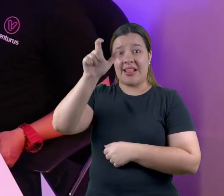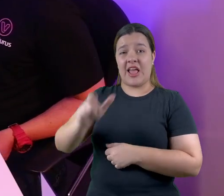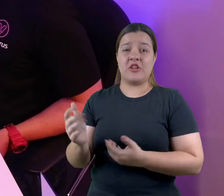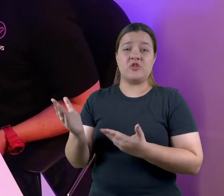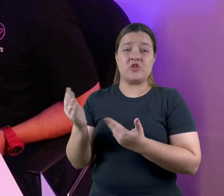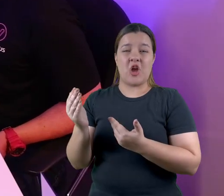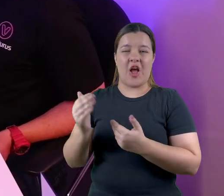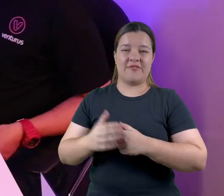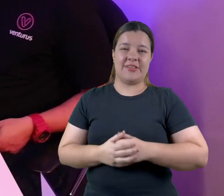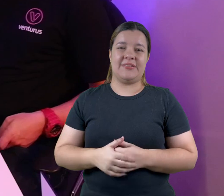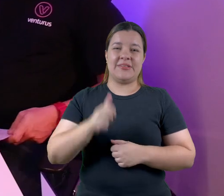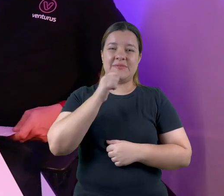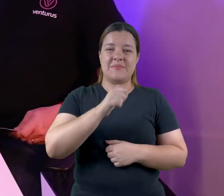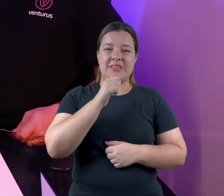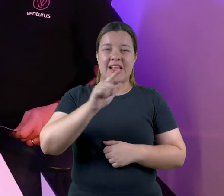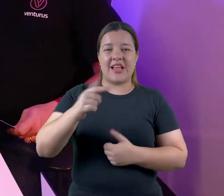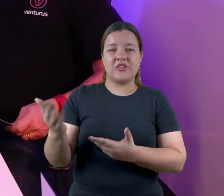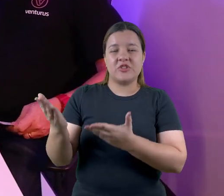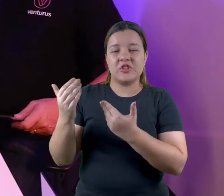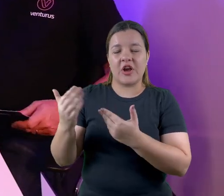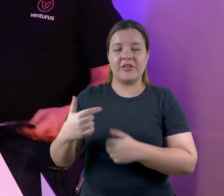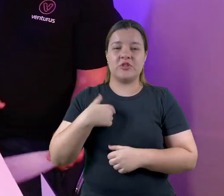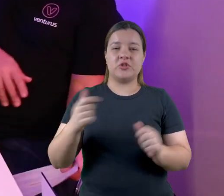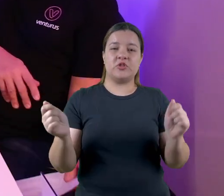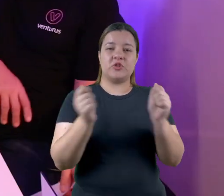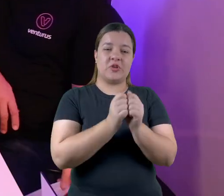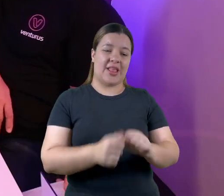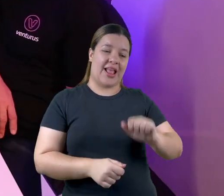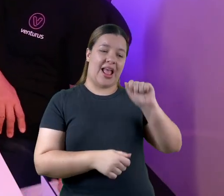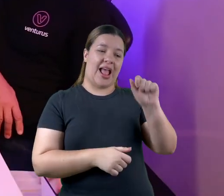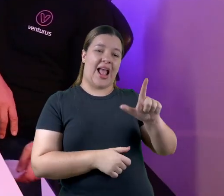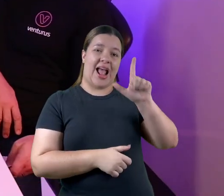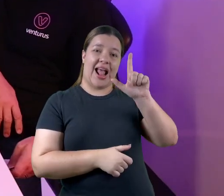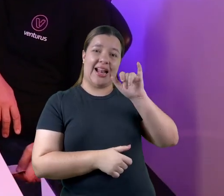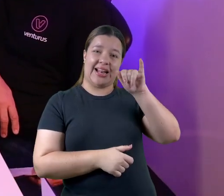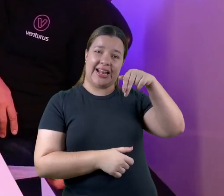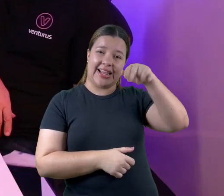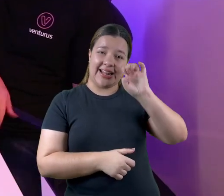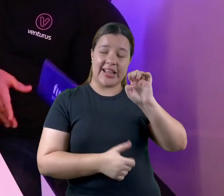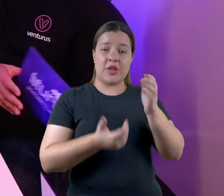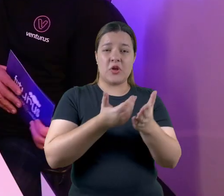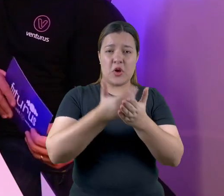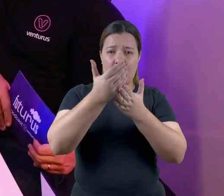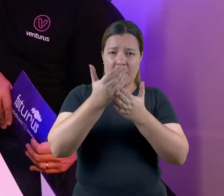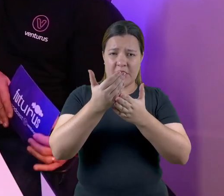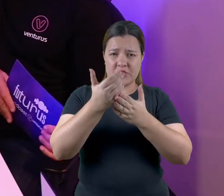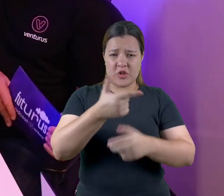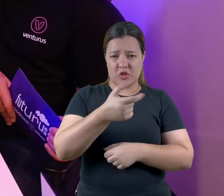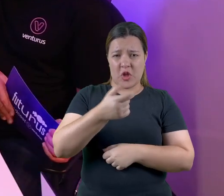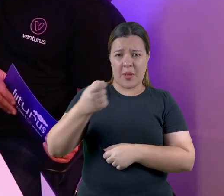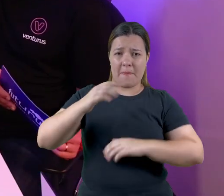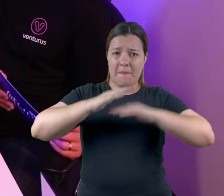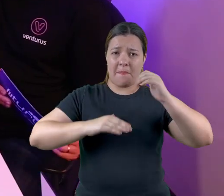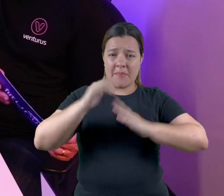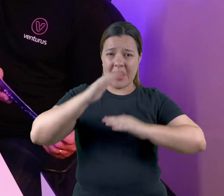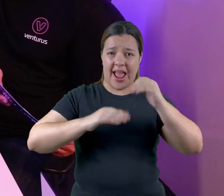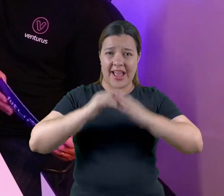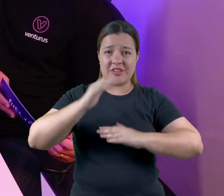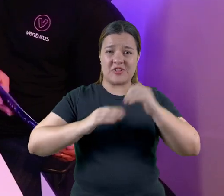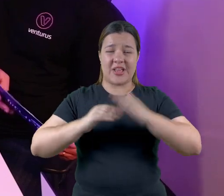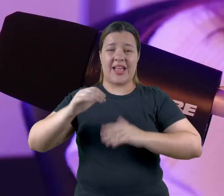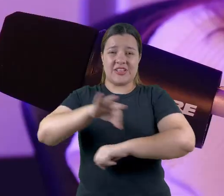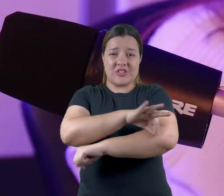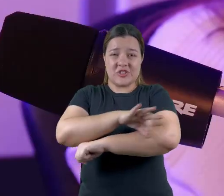jovens tá começando pelas mais jovens tô aqui com a Aline gallardin começou em 2020 práticas de